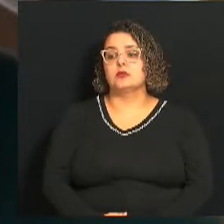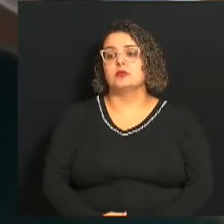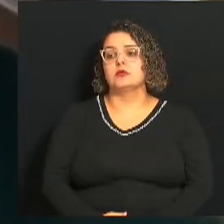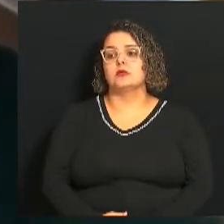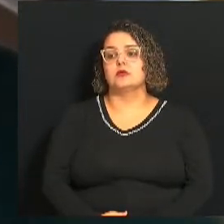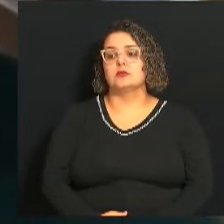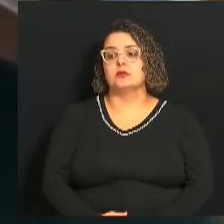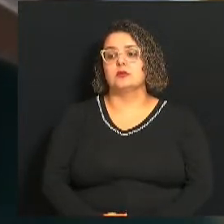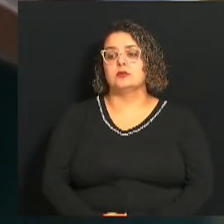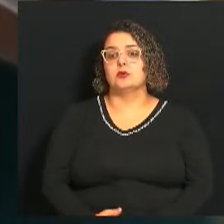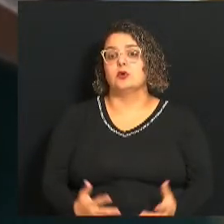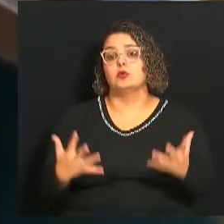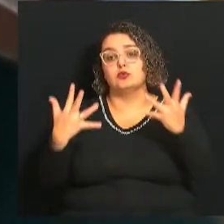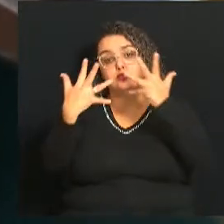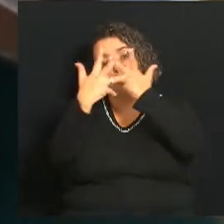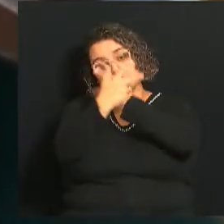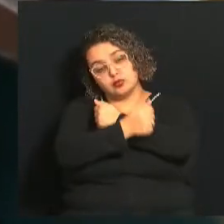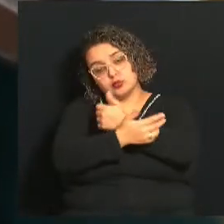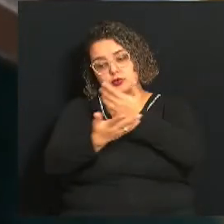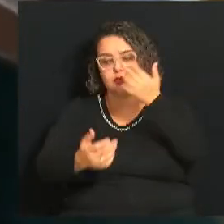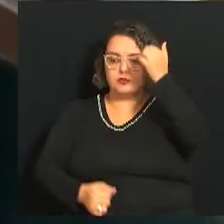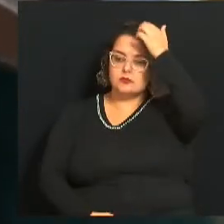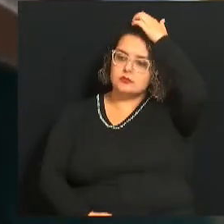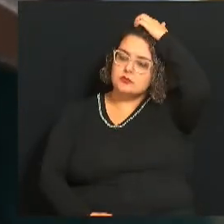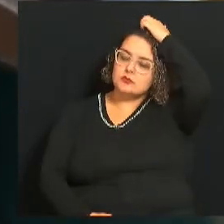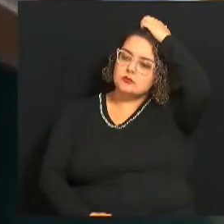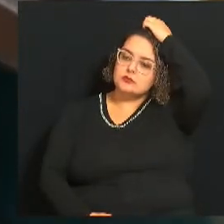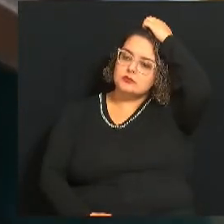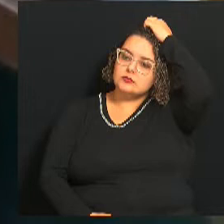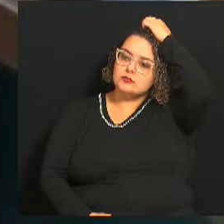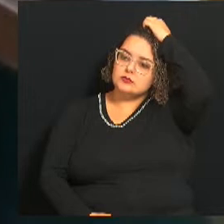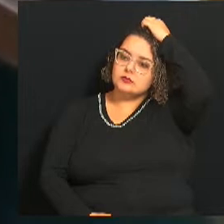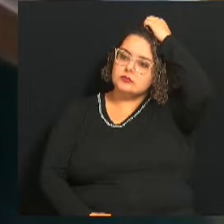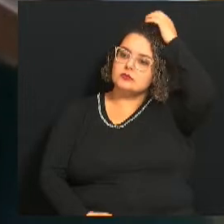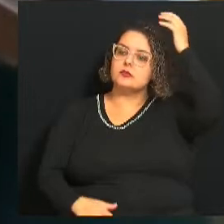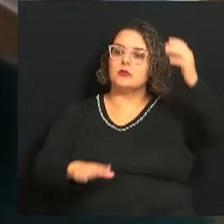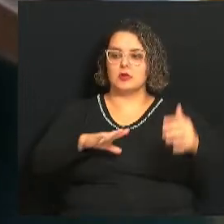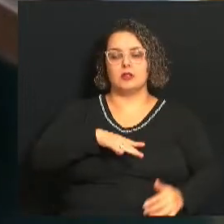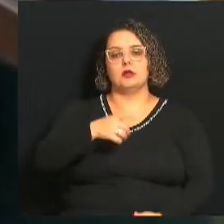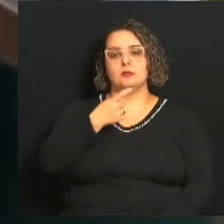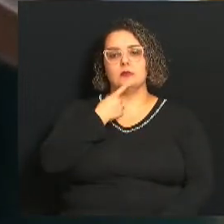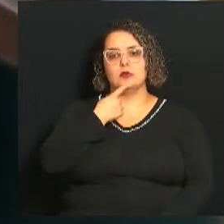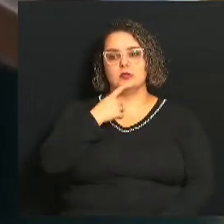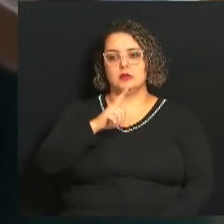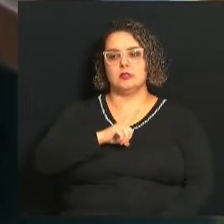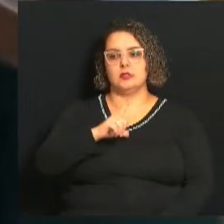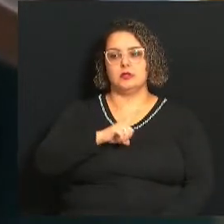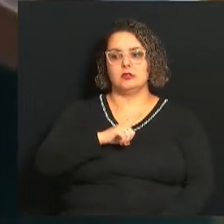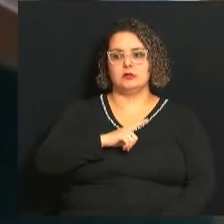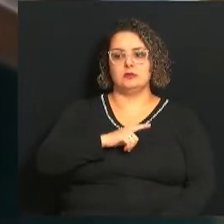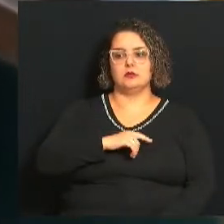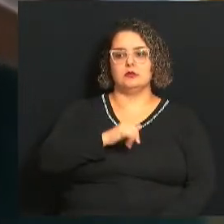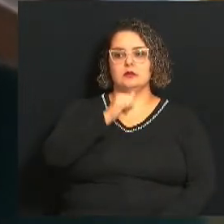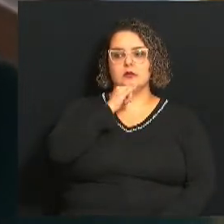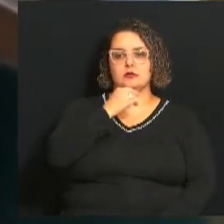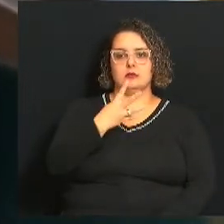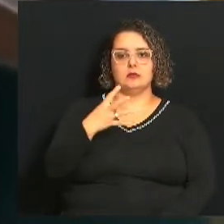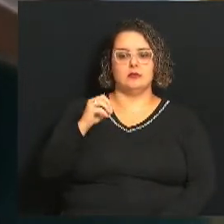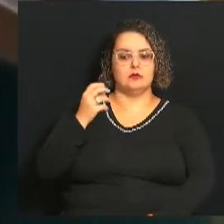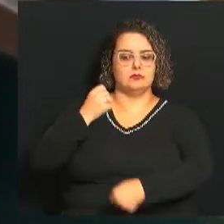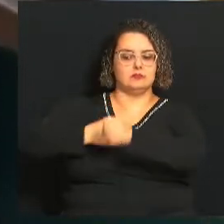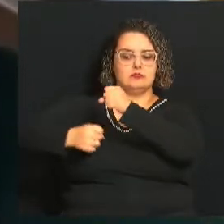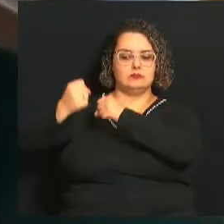muito bonitas, né? Campinas tem alguns exemplares que nós plantamos aí há 40